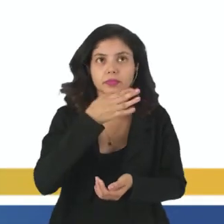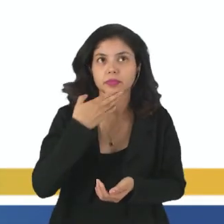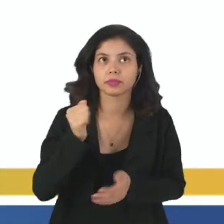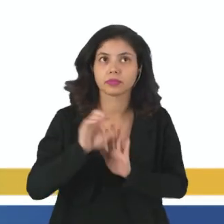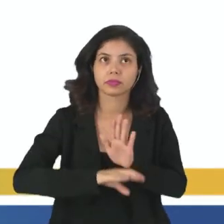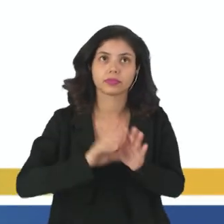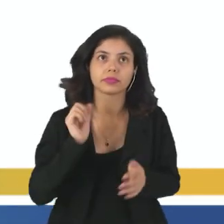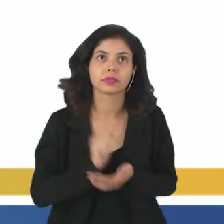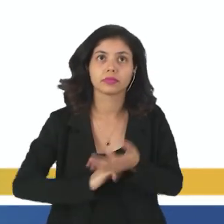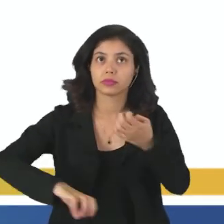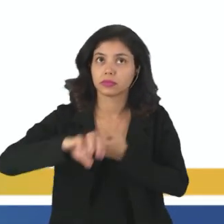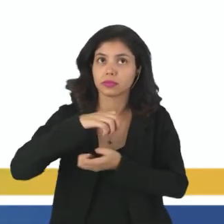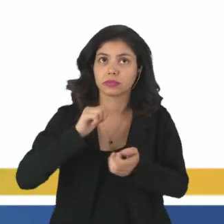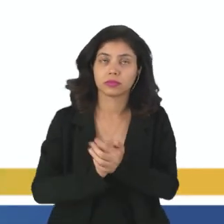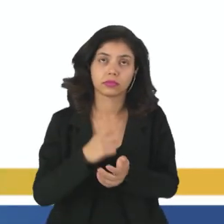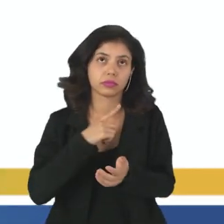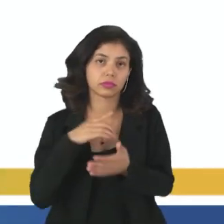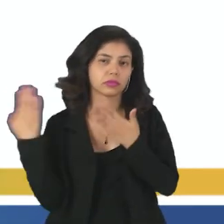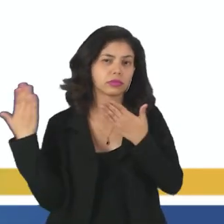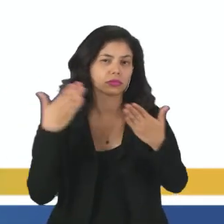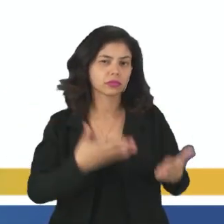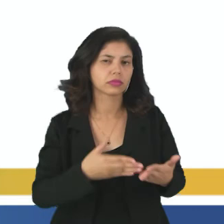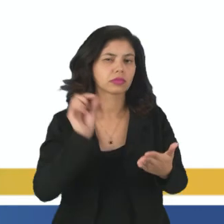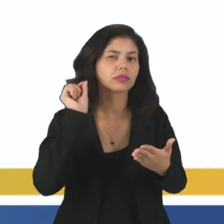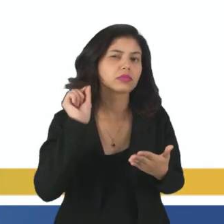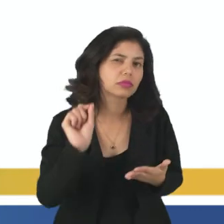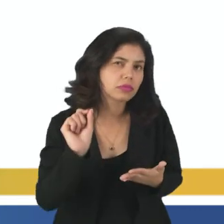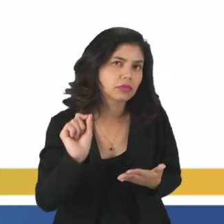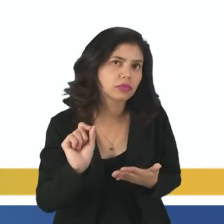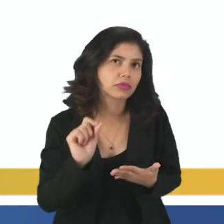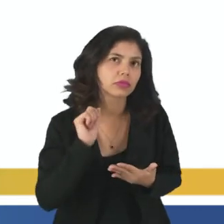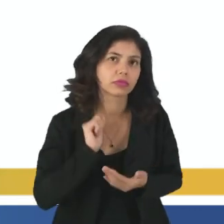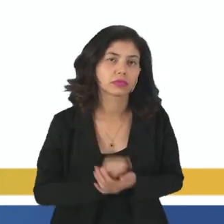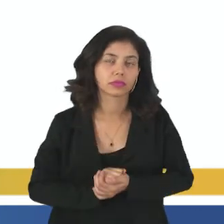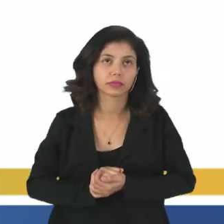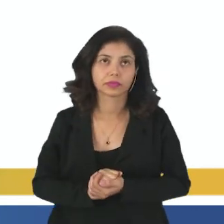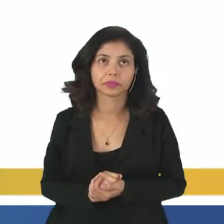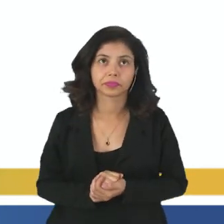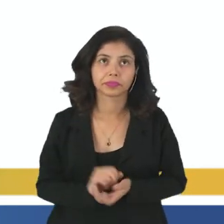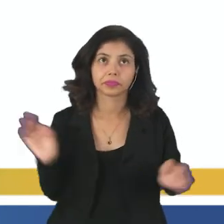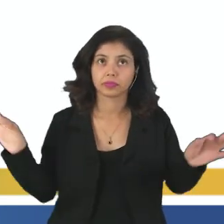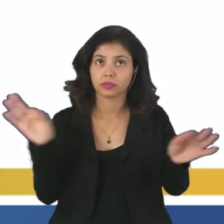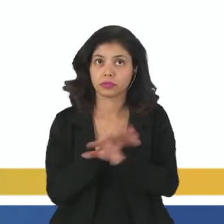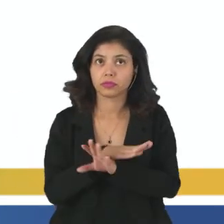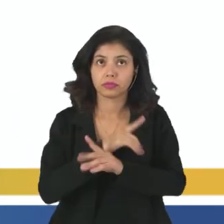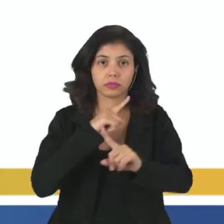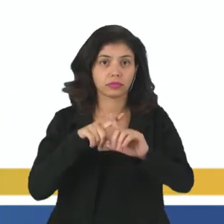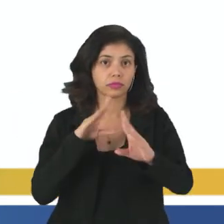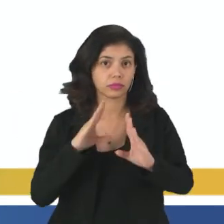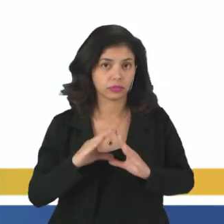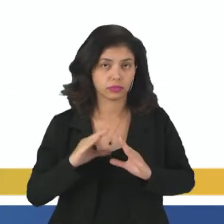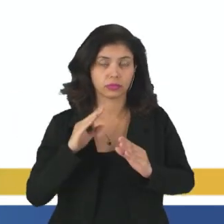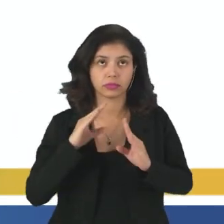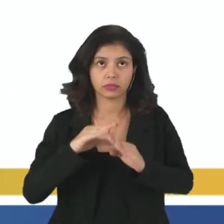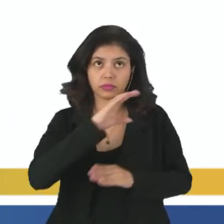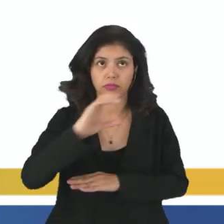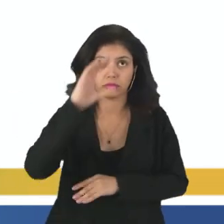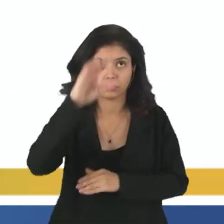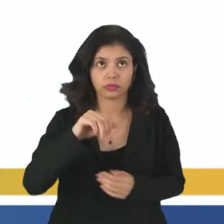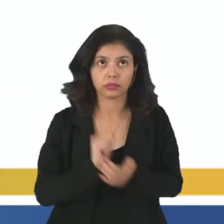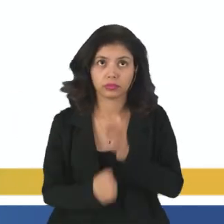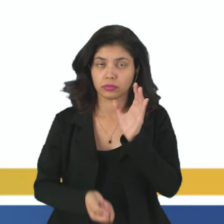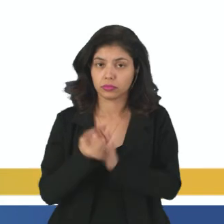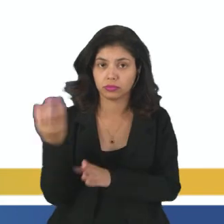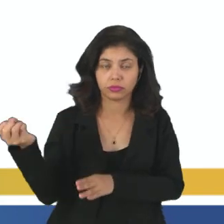Observe. A reforma religiosa tinha o objetivo de, letra A, acabar com a Igreja Católica, criar